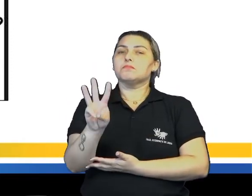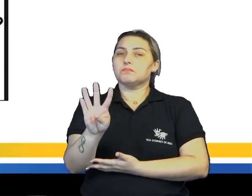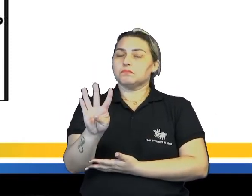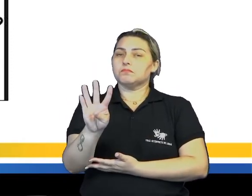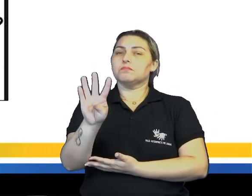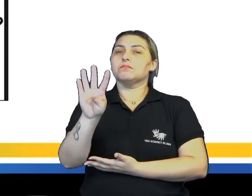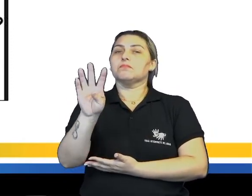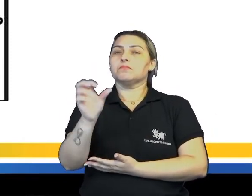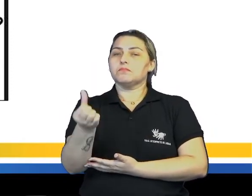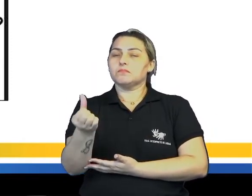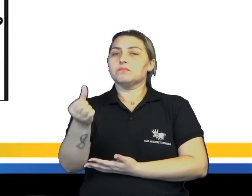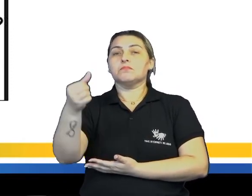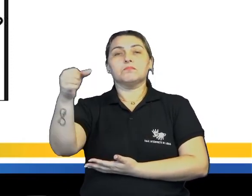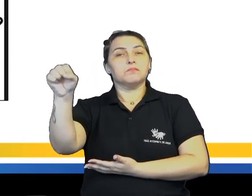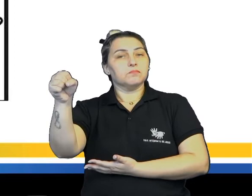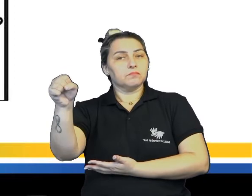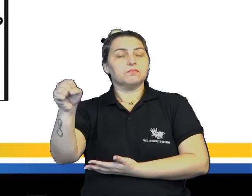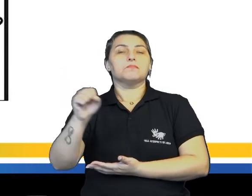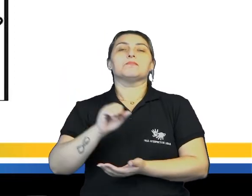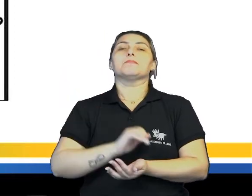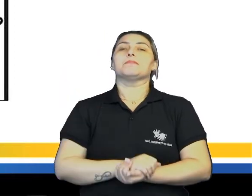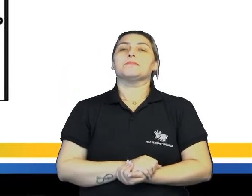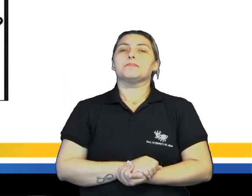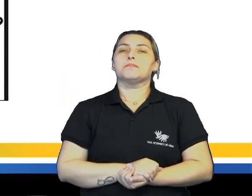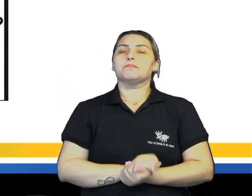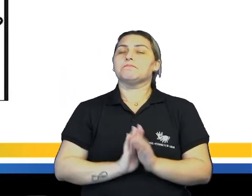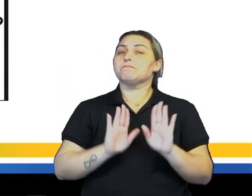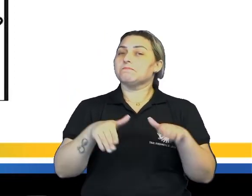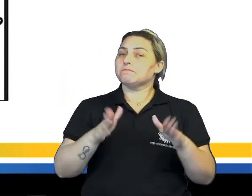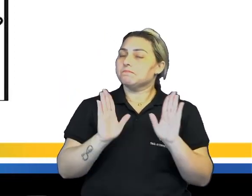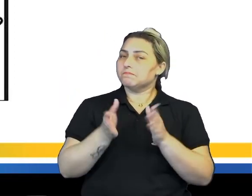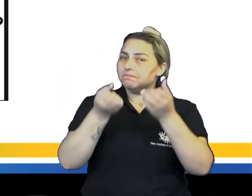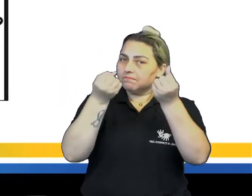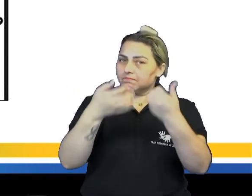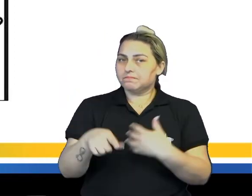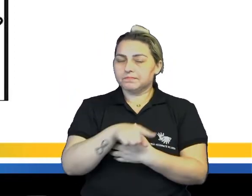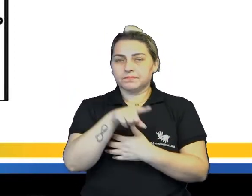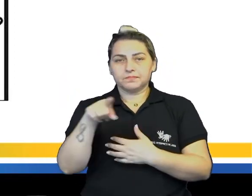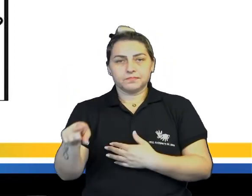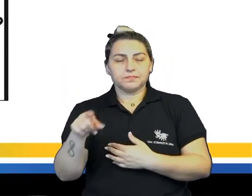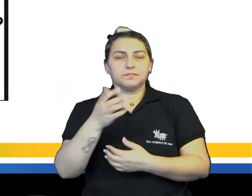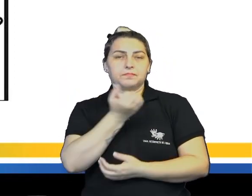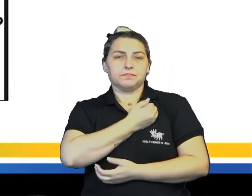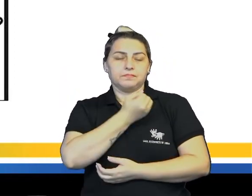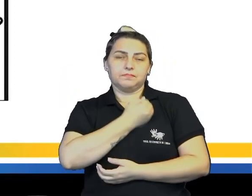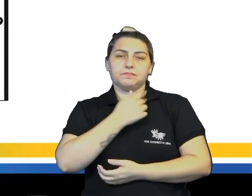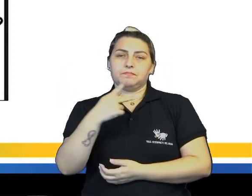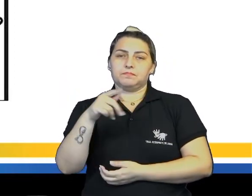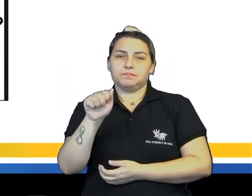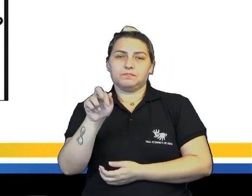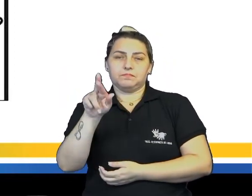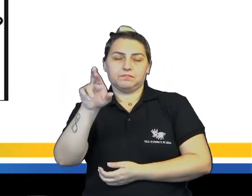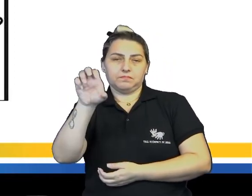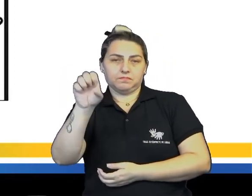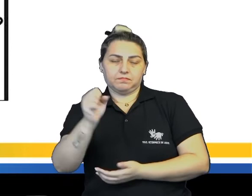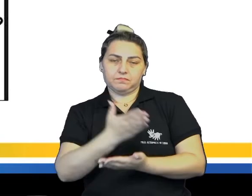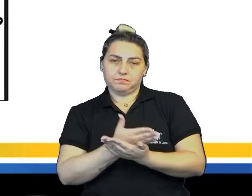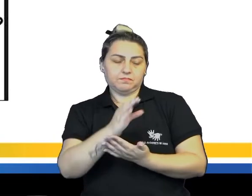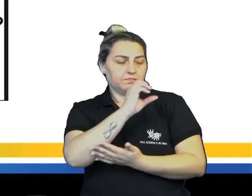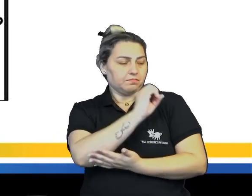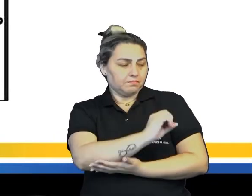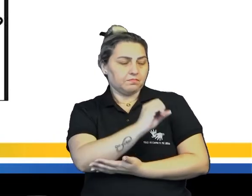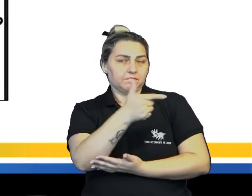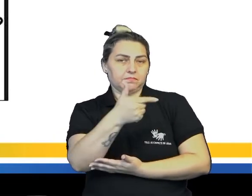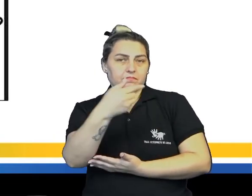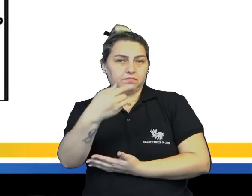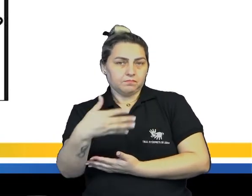o 4, o 6 e o 8. Como eu já expliquei para vocês, os números pares, eles começam do